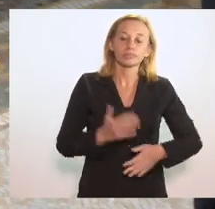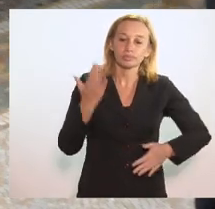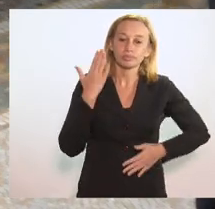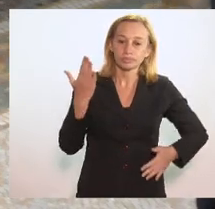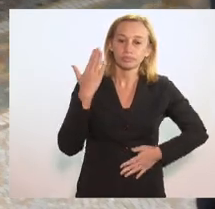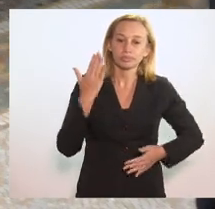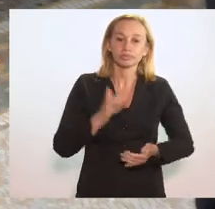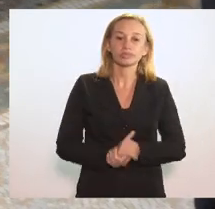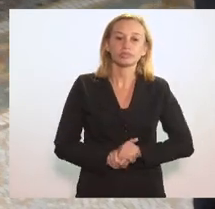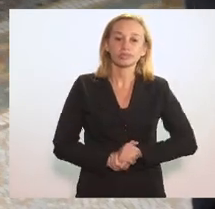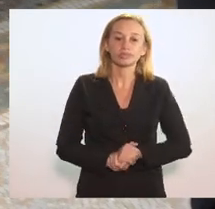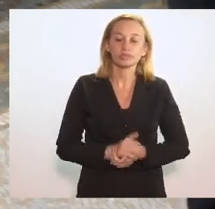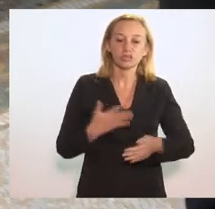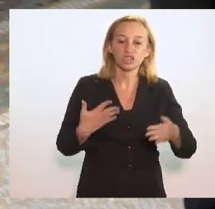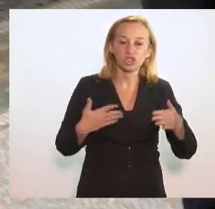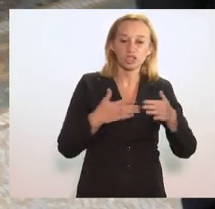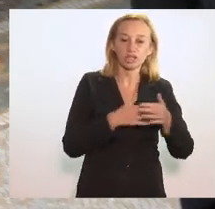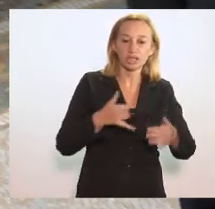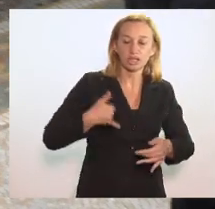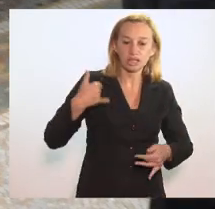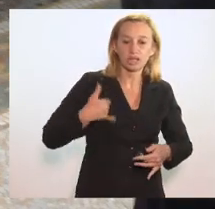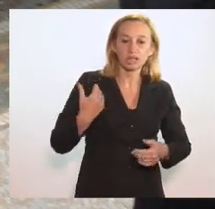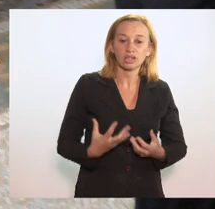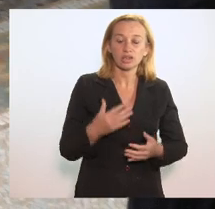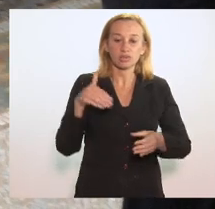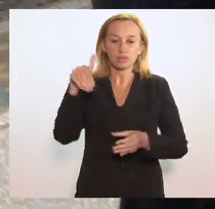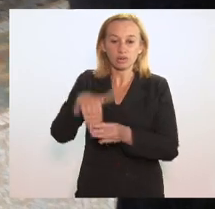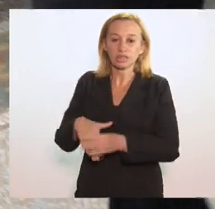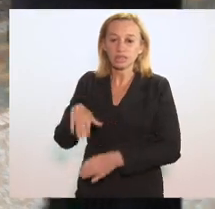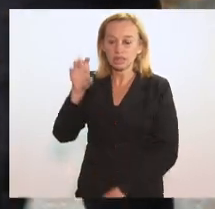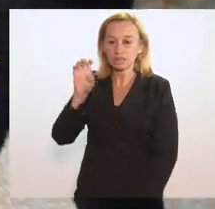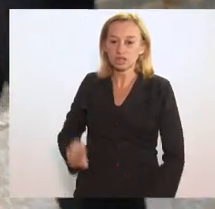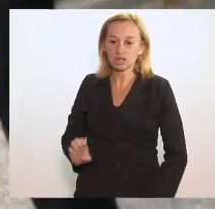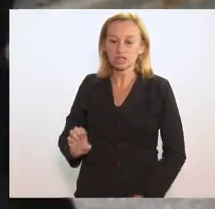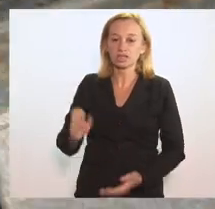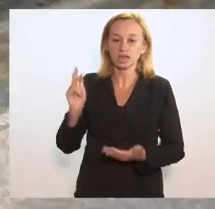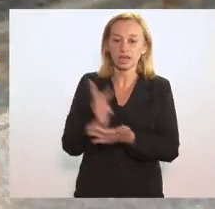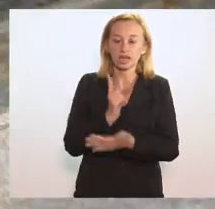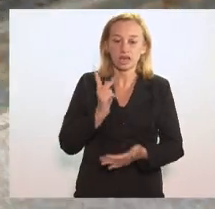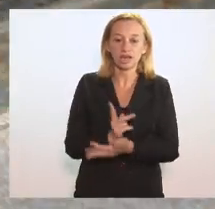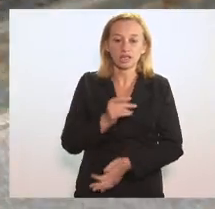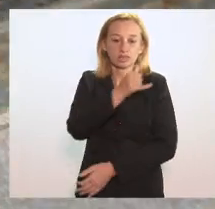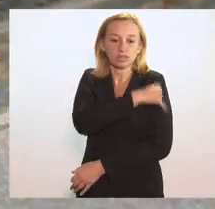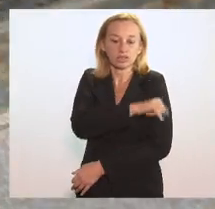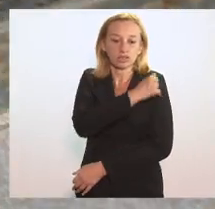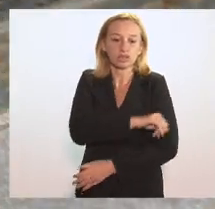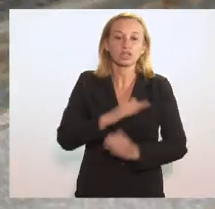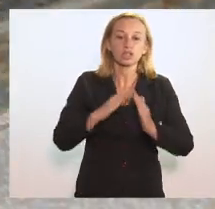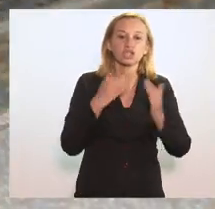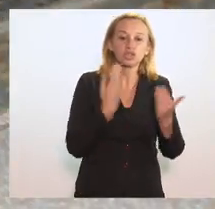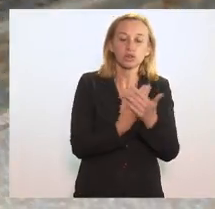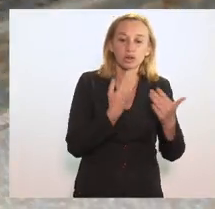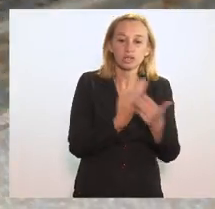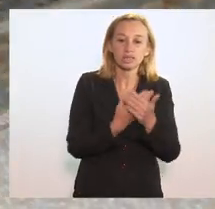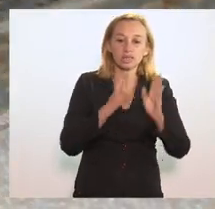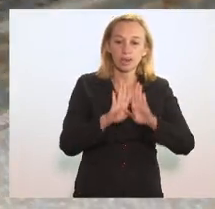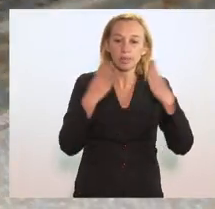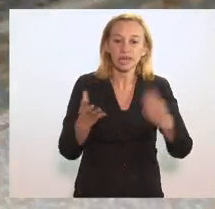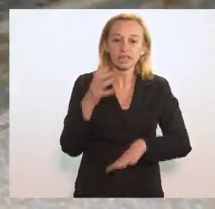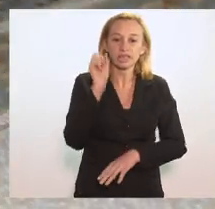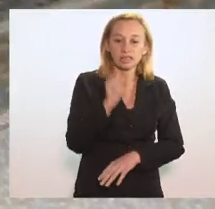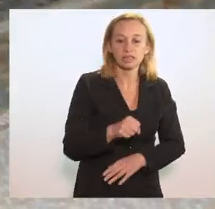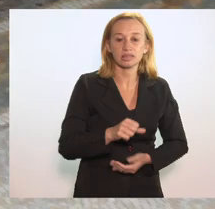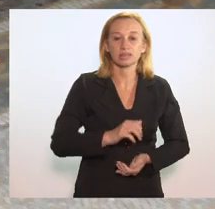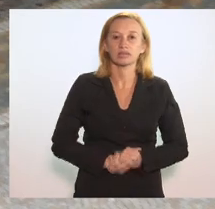quando atingirem a maioridade, votarem nessa esquerda tão nefasta para o Rio de Janeiro. Então, escolas abertas imediatamente